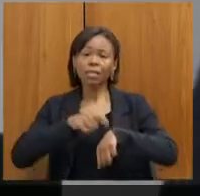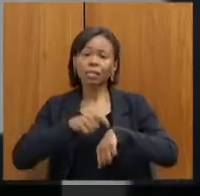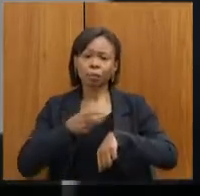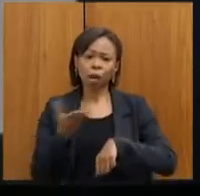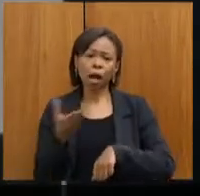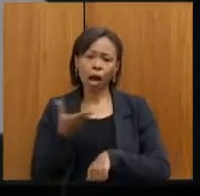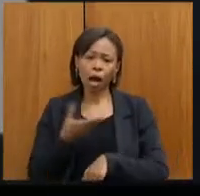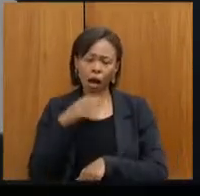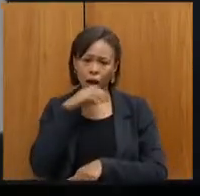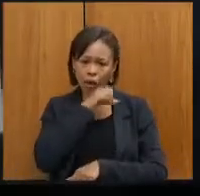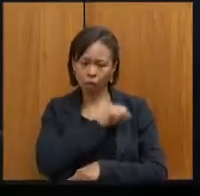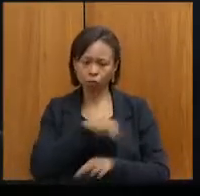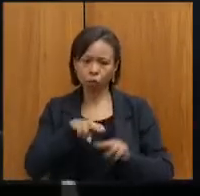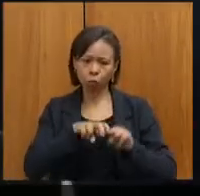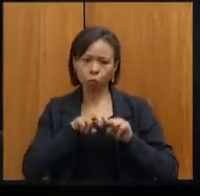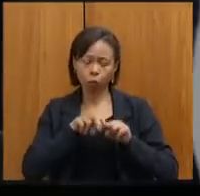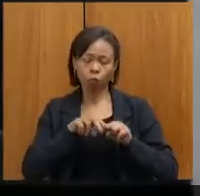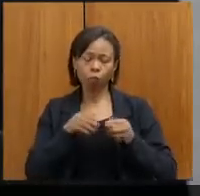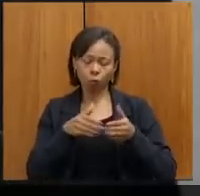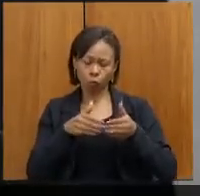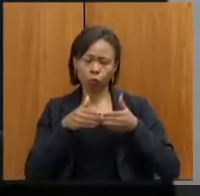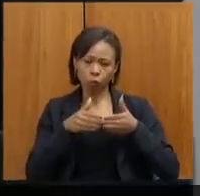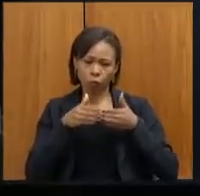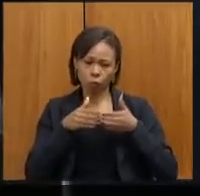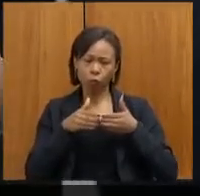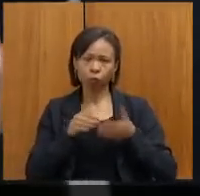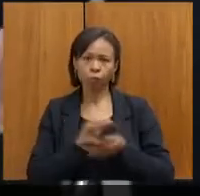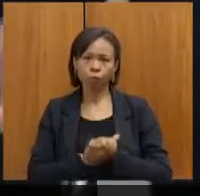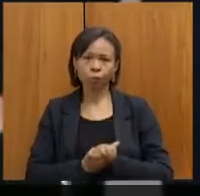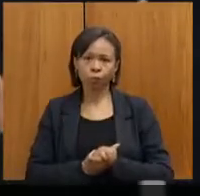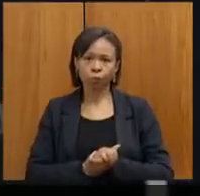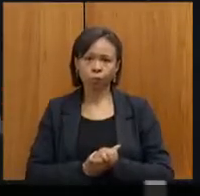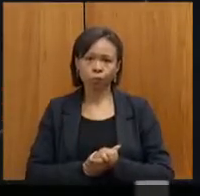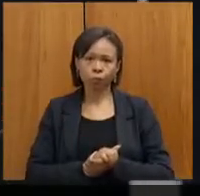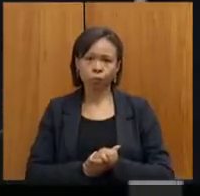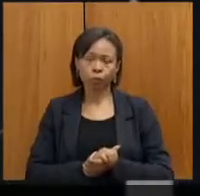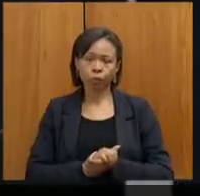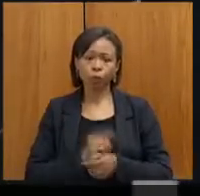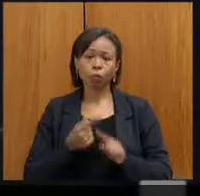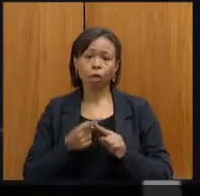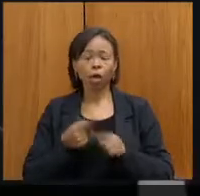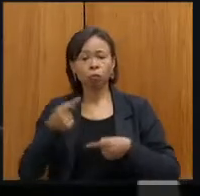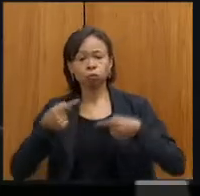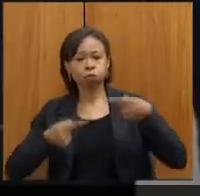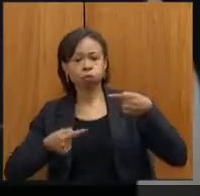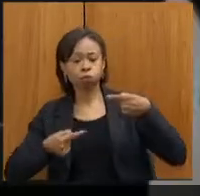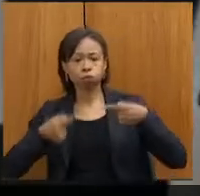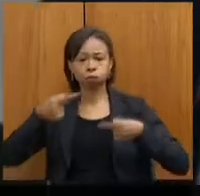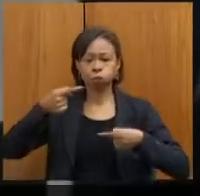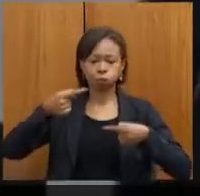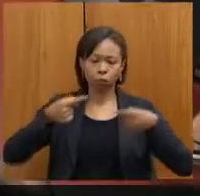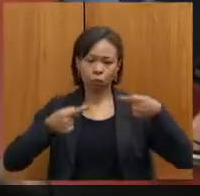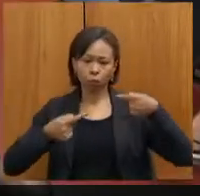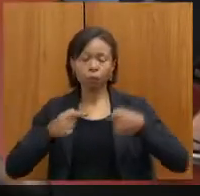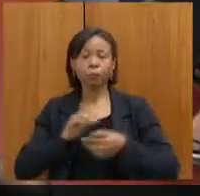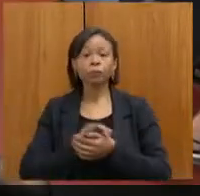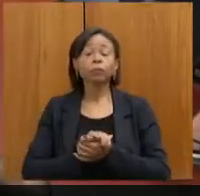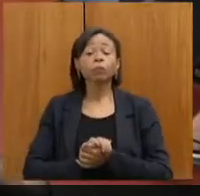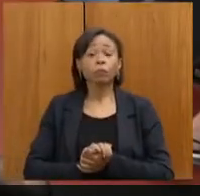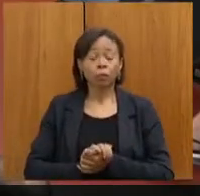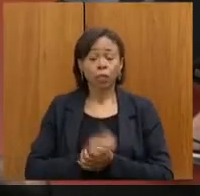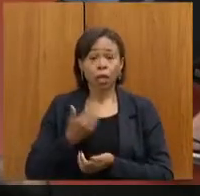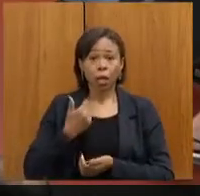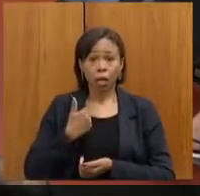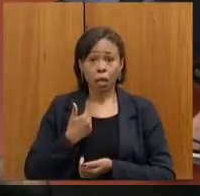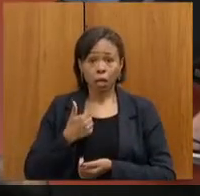mais rápido que tá vou fazer só o encaminhamento do presente fica né e a gente está concedendo as vezes um diálogo bilateral é meu